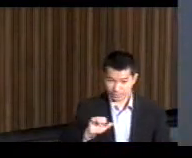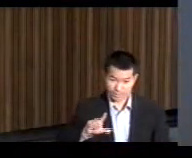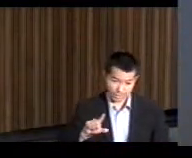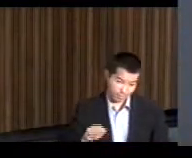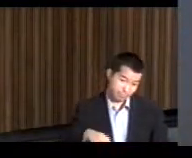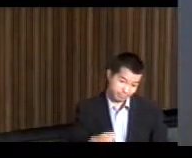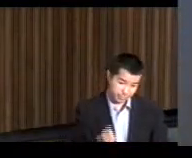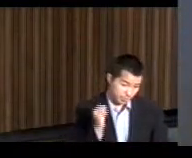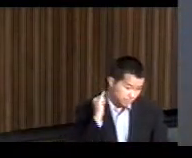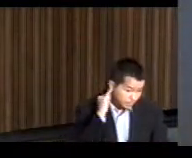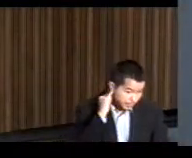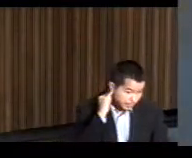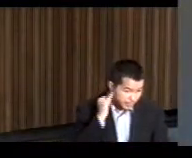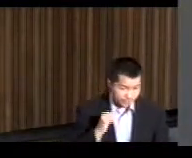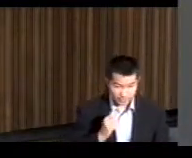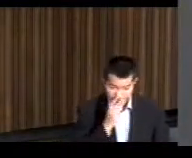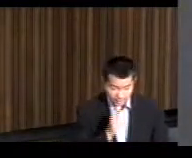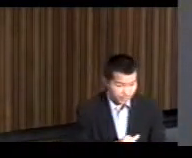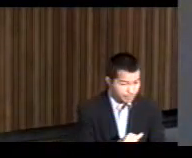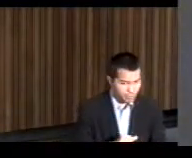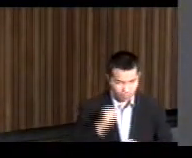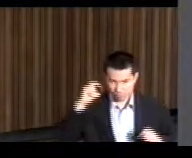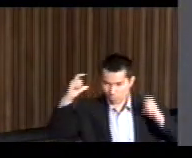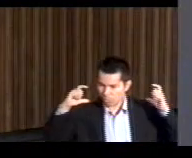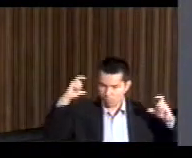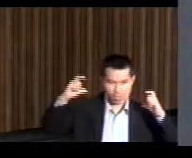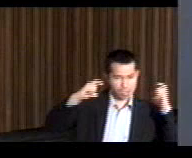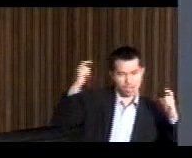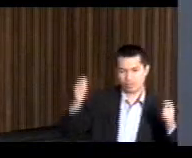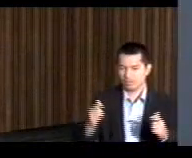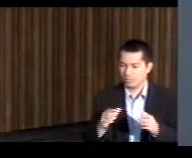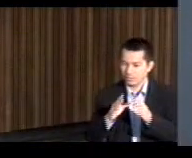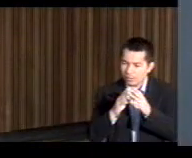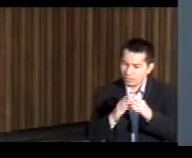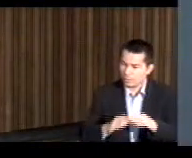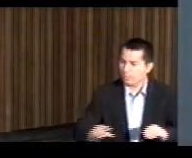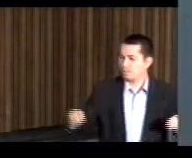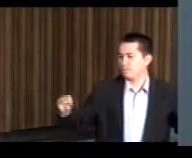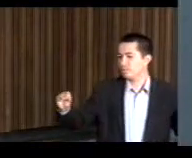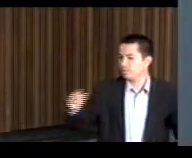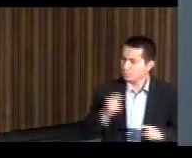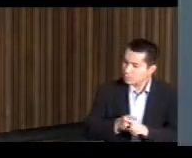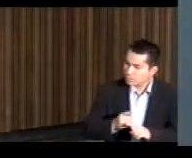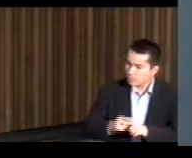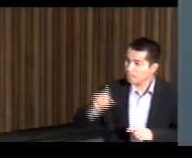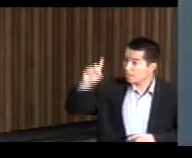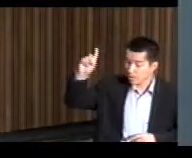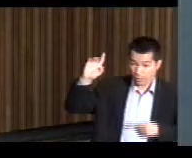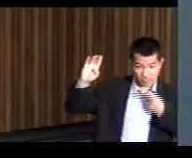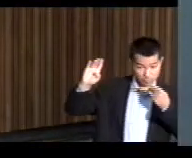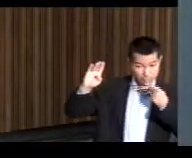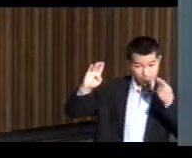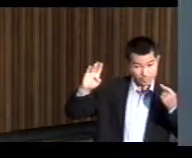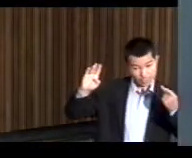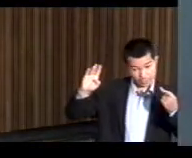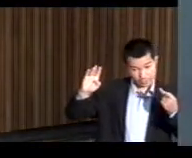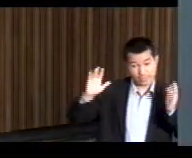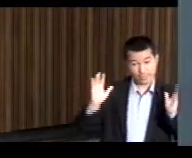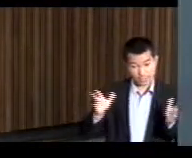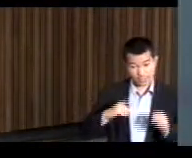teria ou não um herdeiro. Não era aparentemente a promessa que Deus havia feito